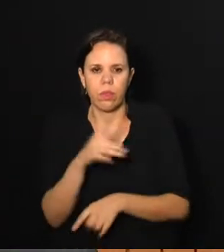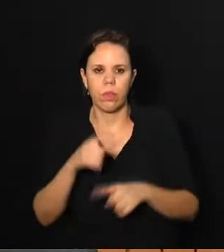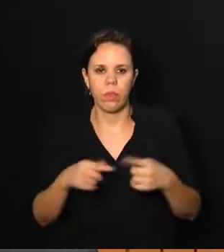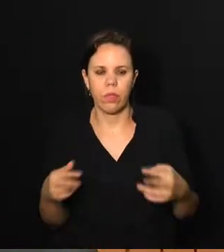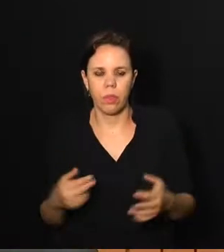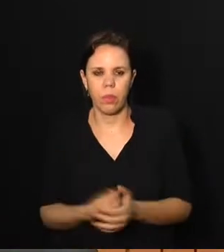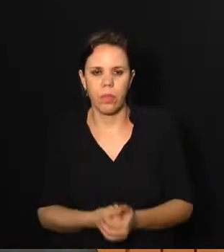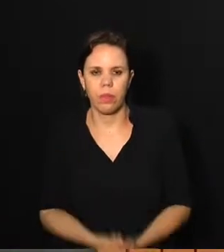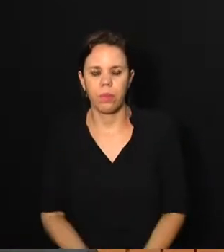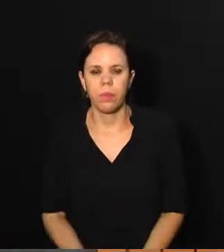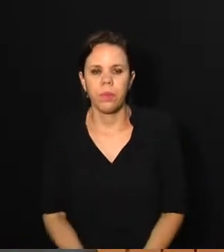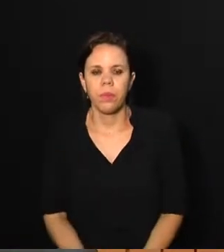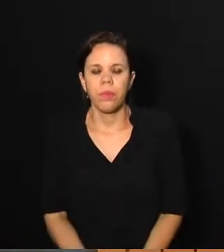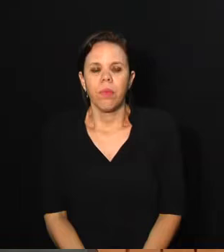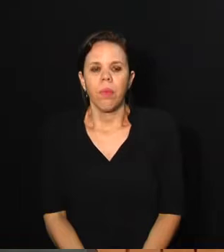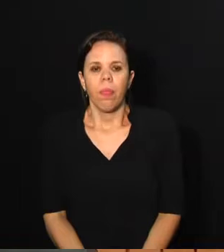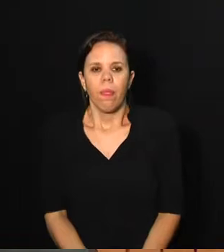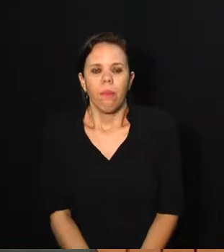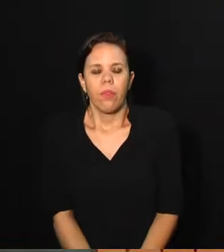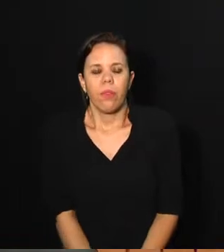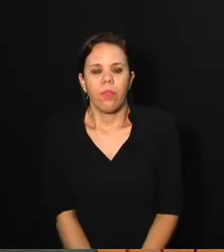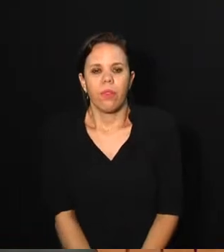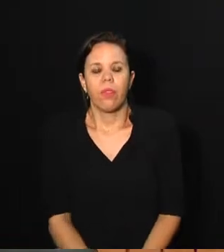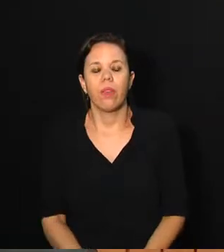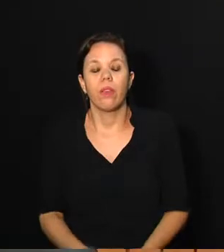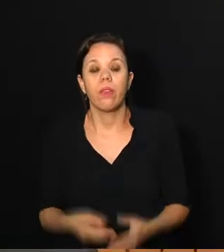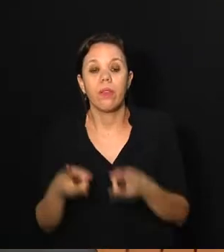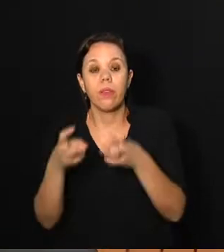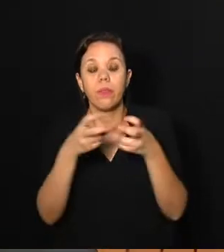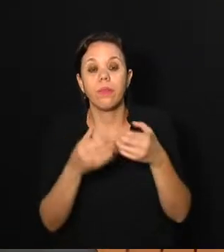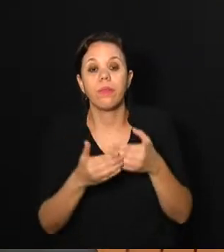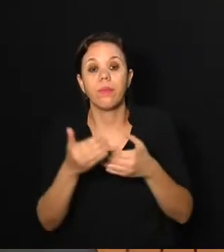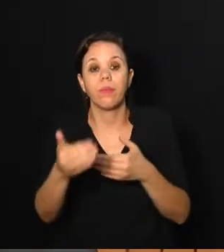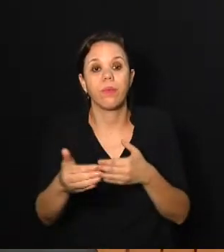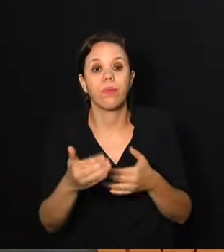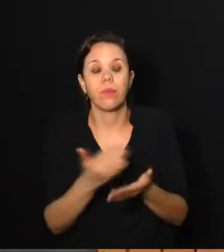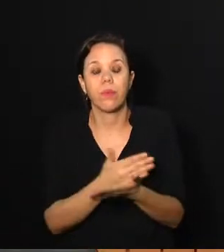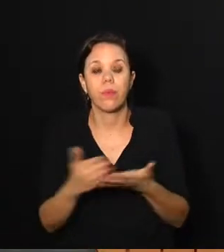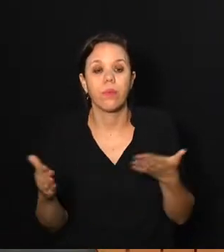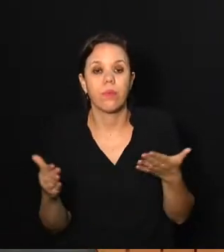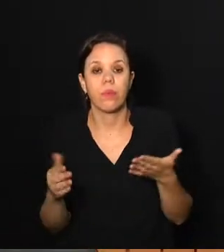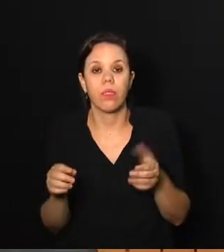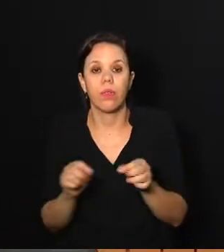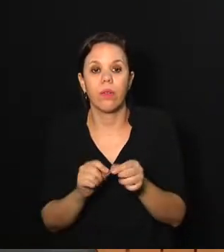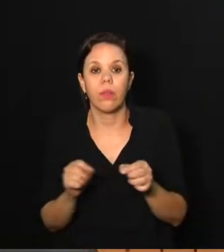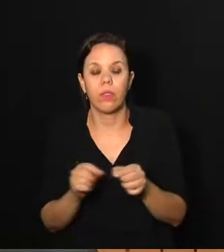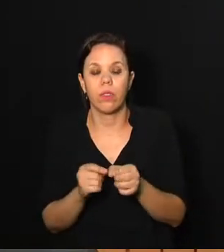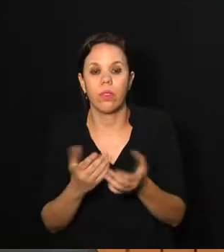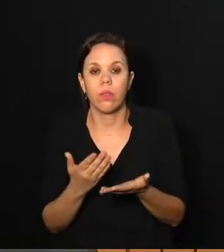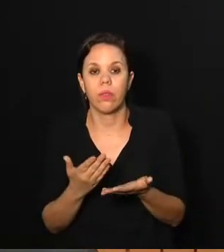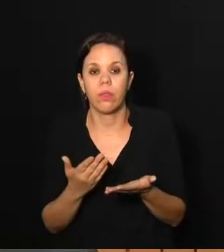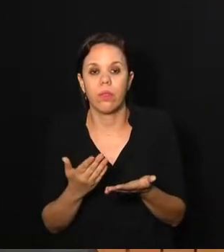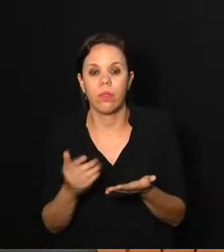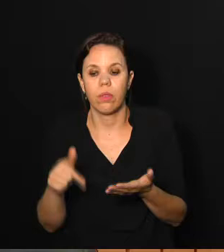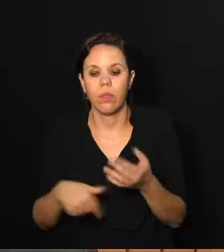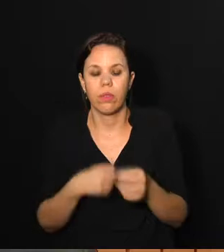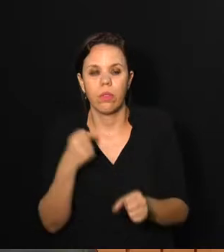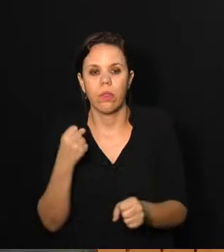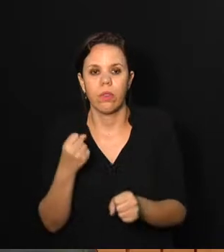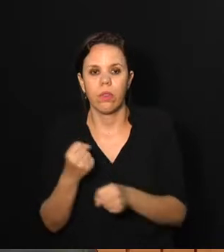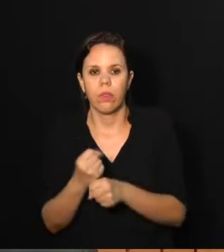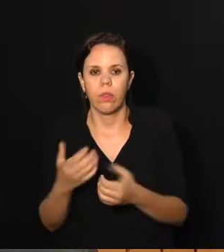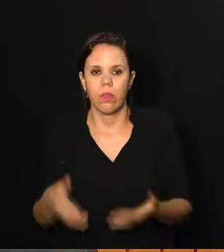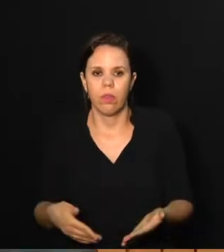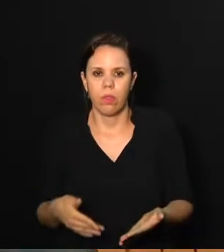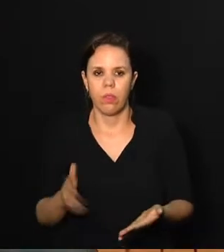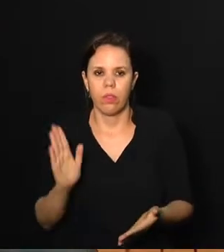equipamentos. E aí a previsão é, sim, de construção, de início da obra ainda neste ano. Então,